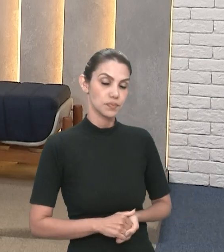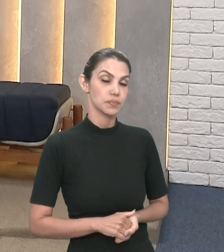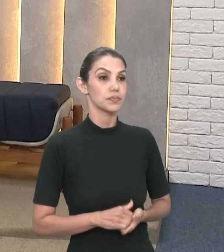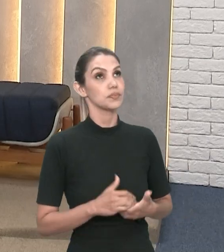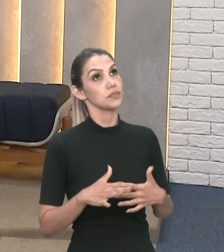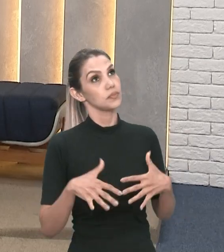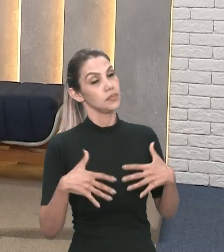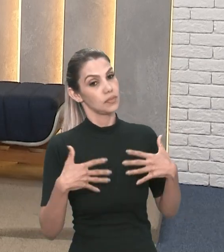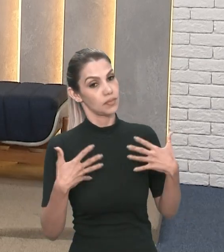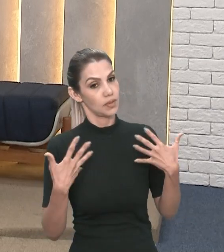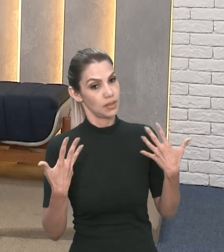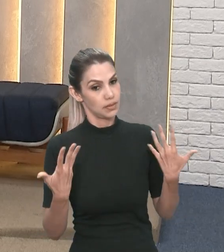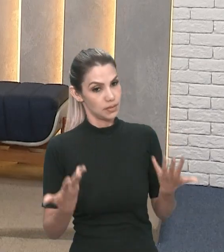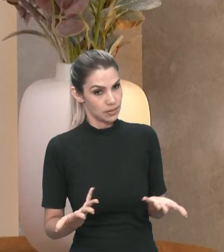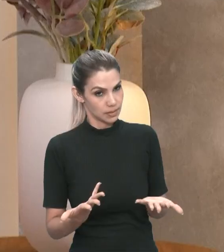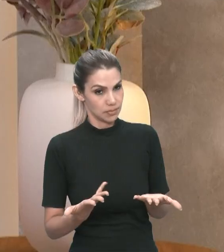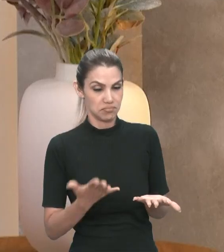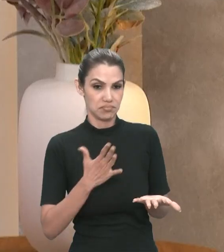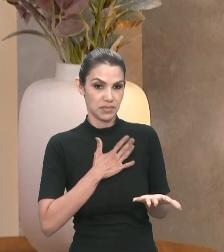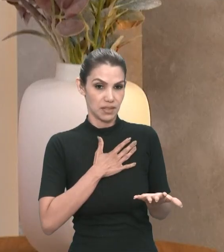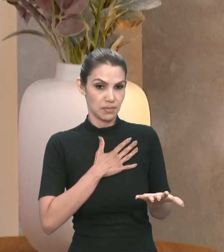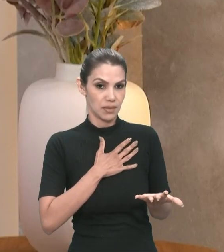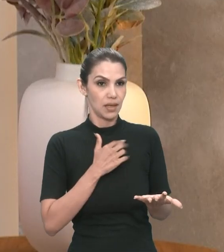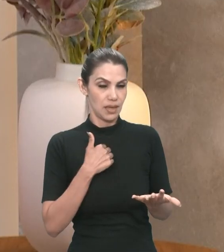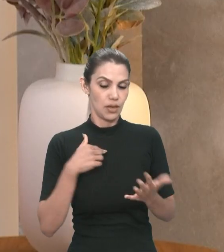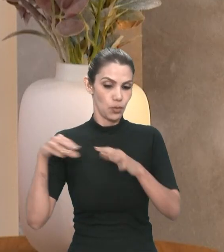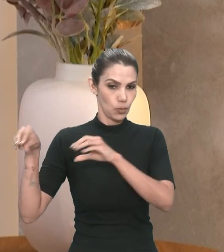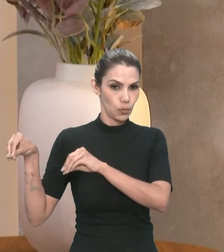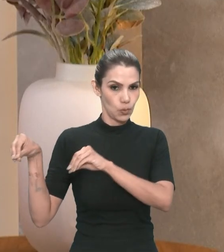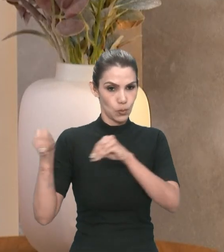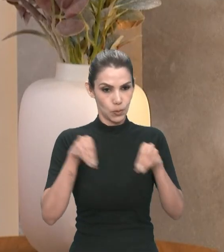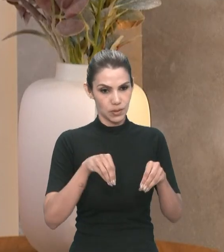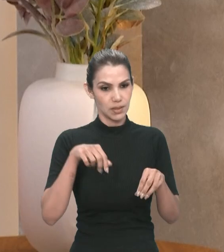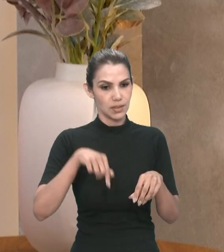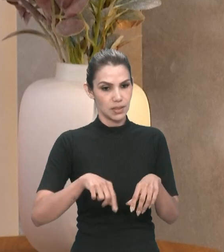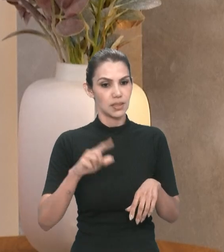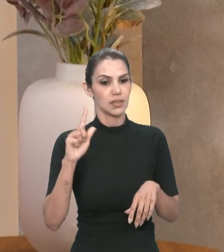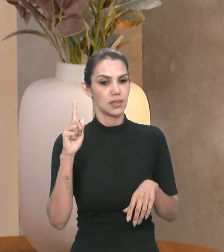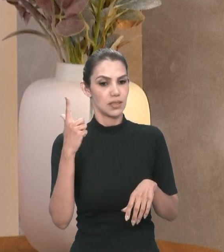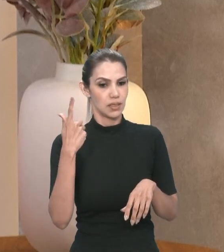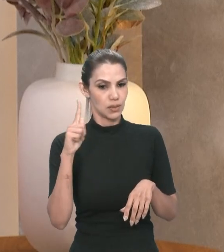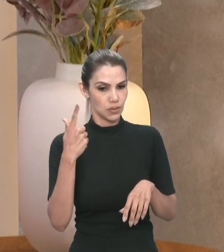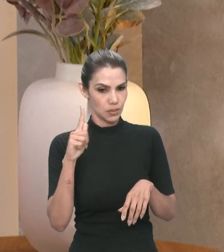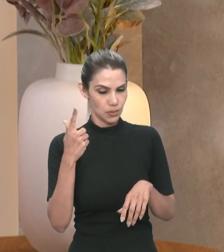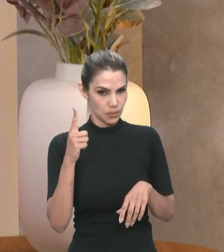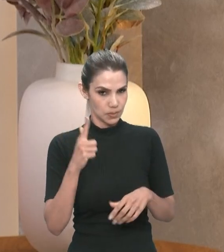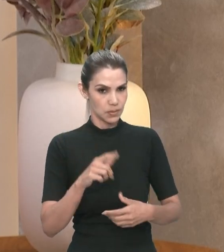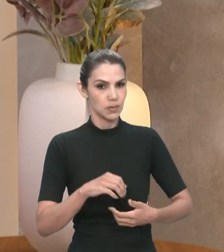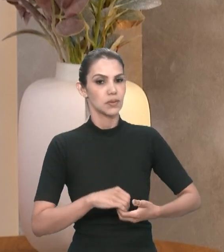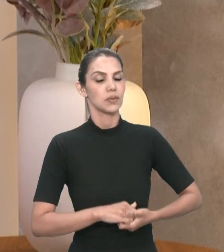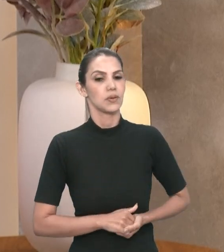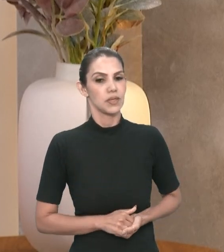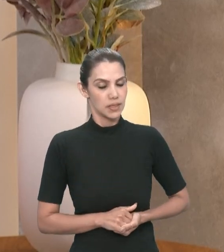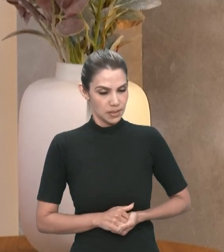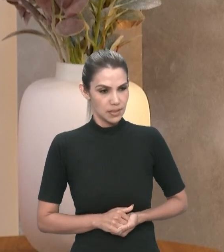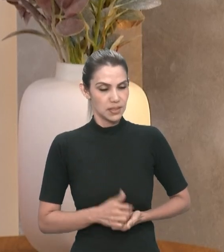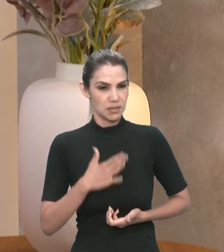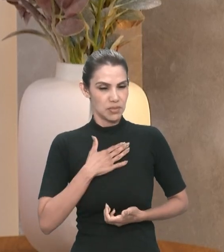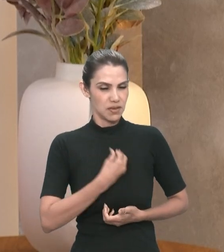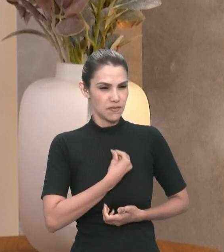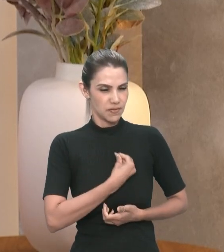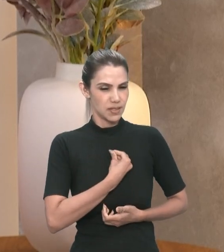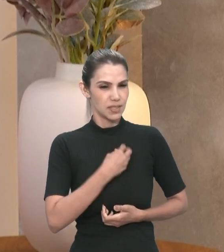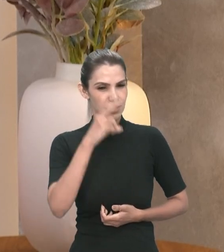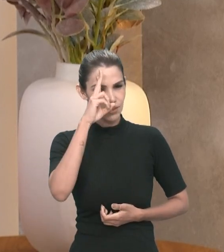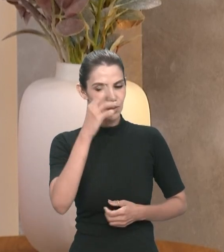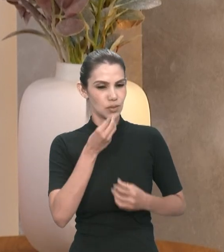só, foi a minha vinda para Goiânia, né? Para desbravar o cerrado de minha história de vida, né? Conhecer